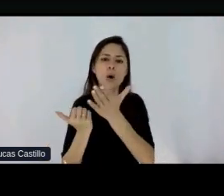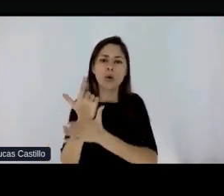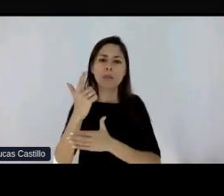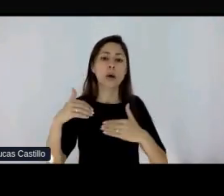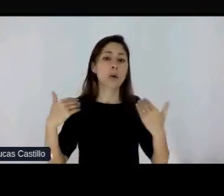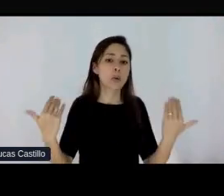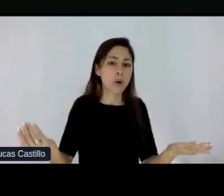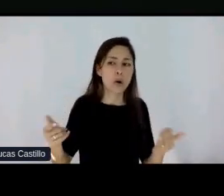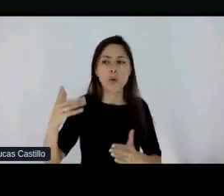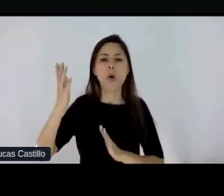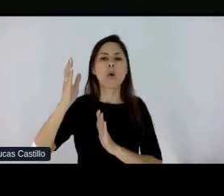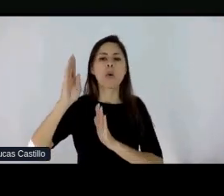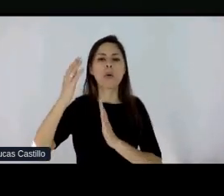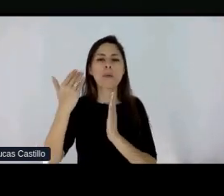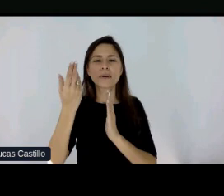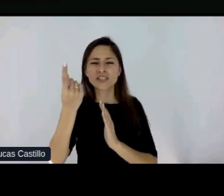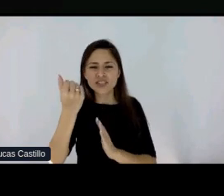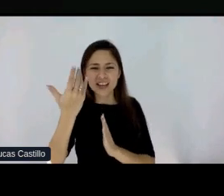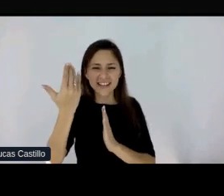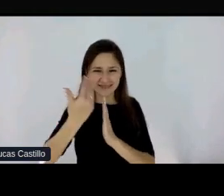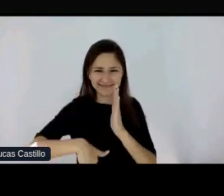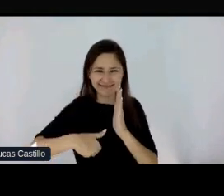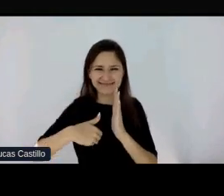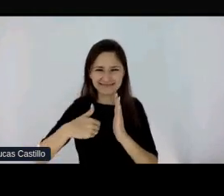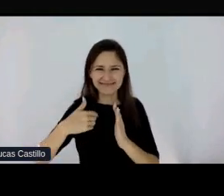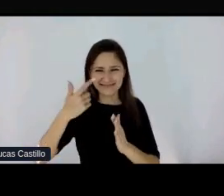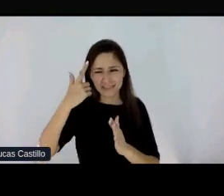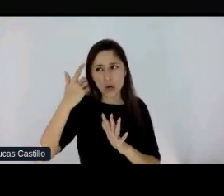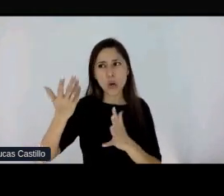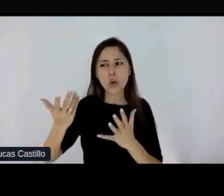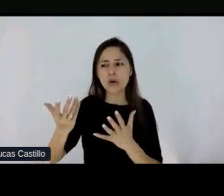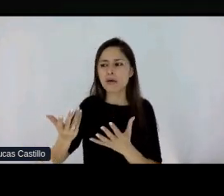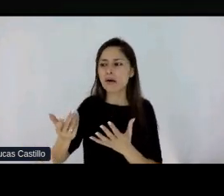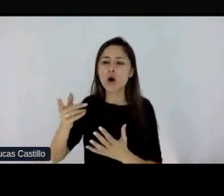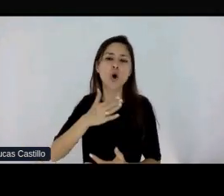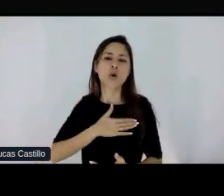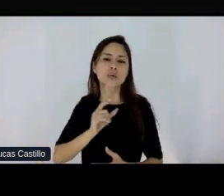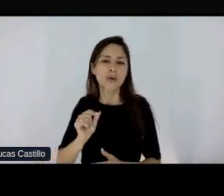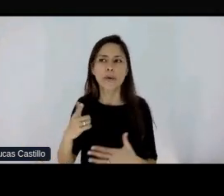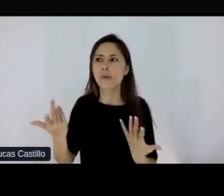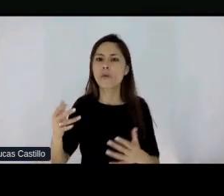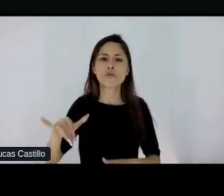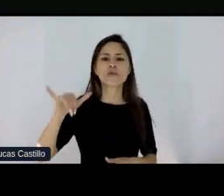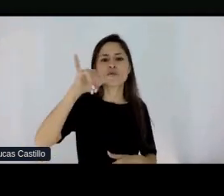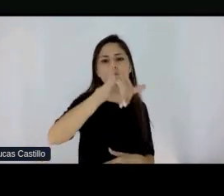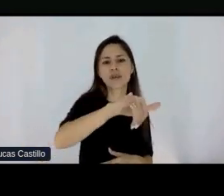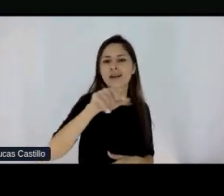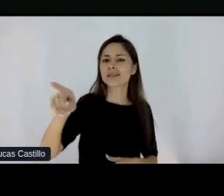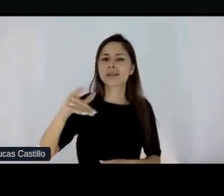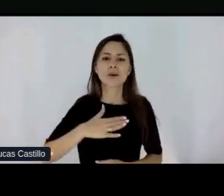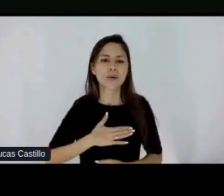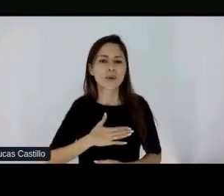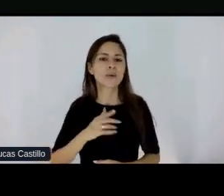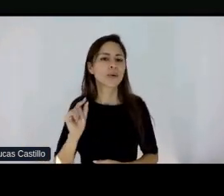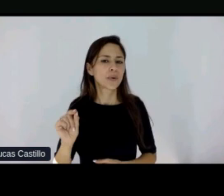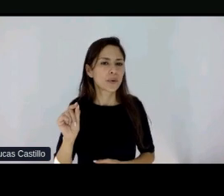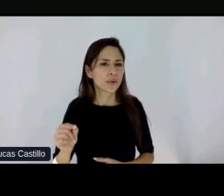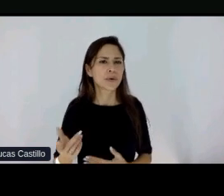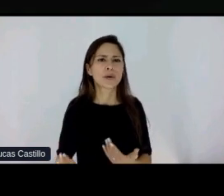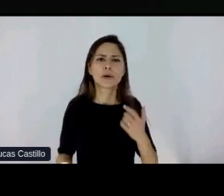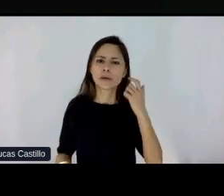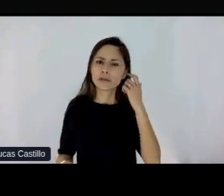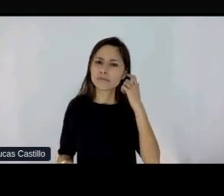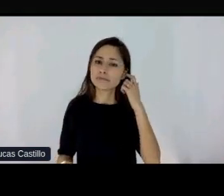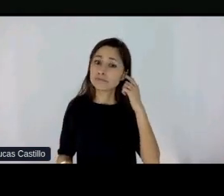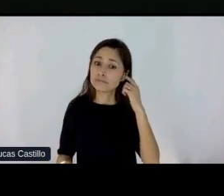de promoção que eu posso oferecer para ela, que tipo de viagem que eu vou uh, é, colocar na